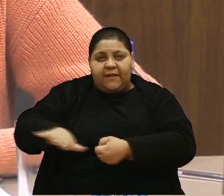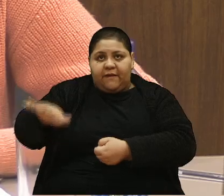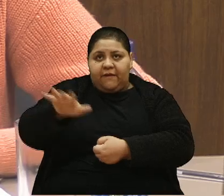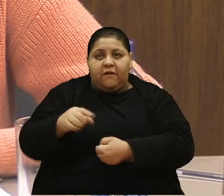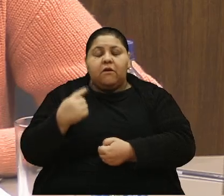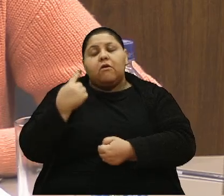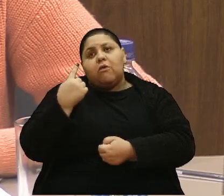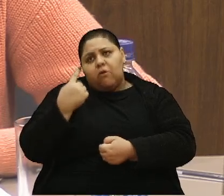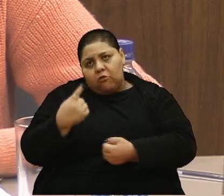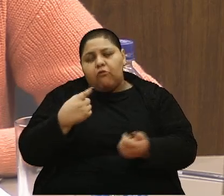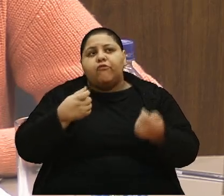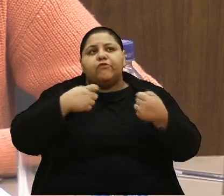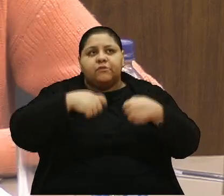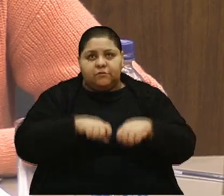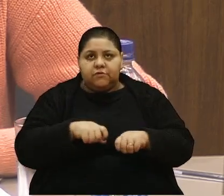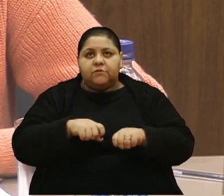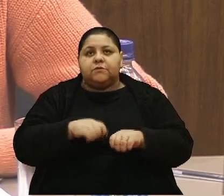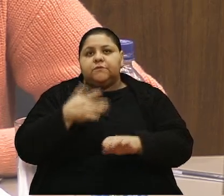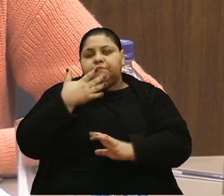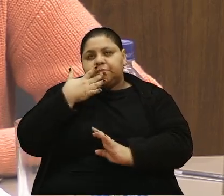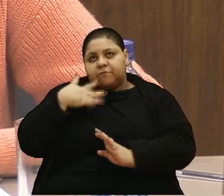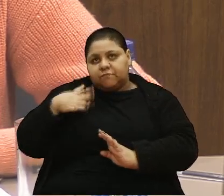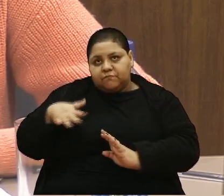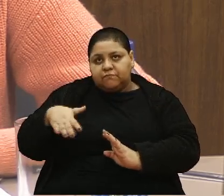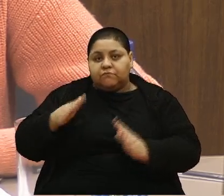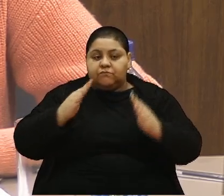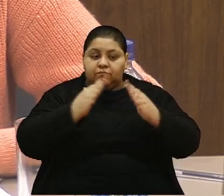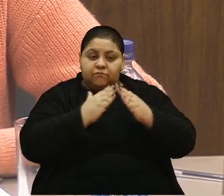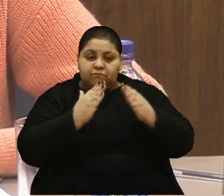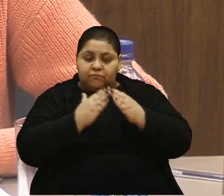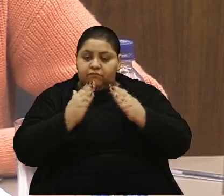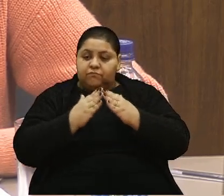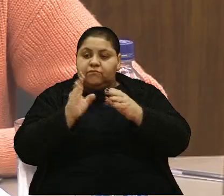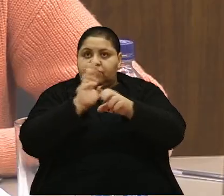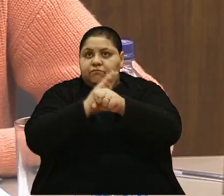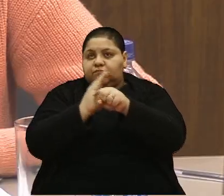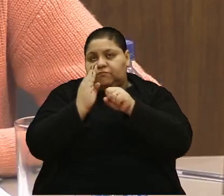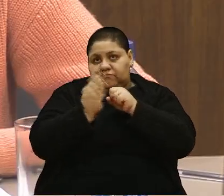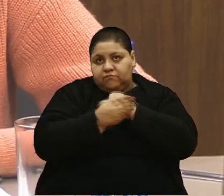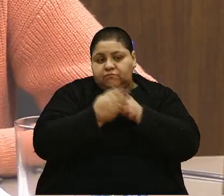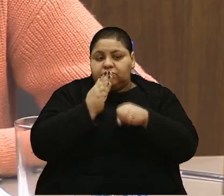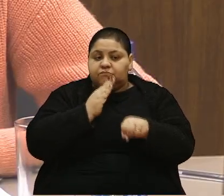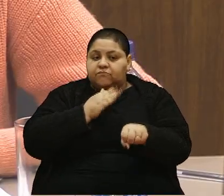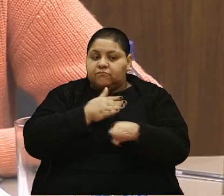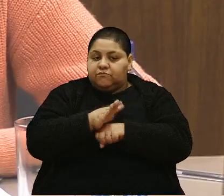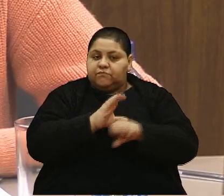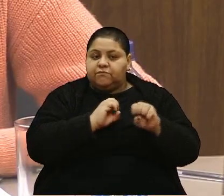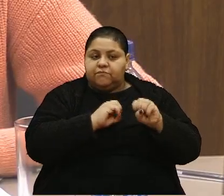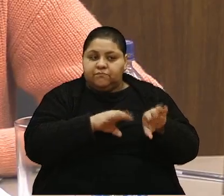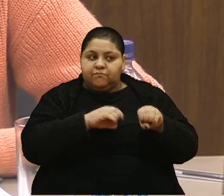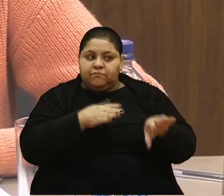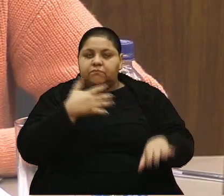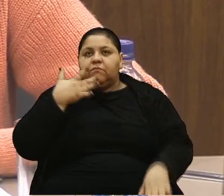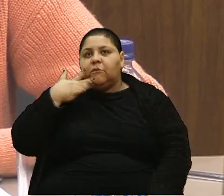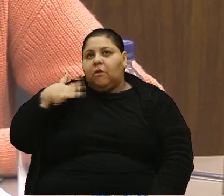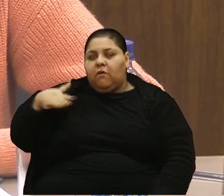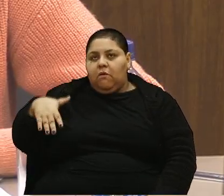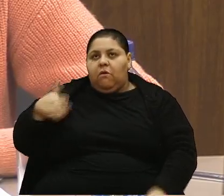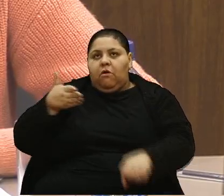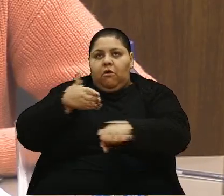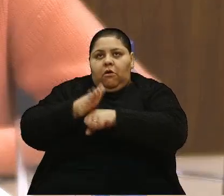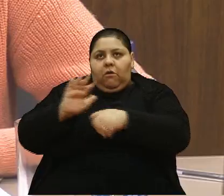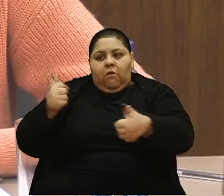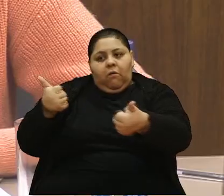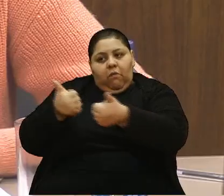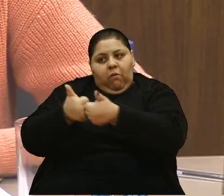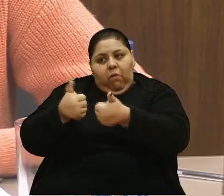Pela necessidade daquelas crianças que moram no Monte Carmelo de acessar a educação infantil e acessar próximo